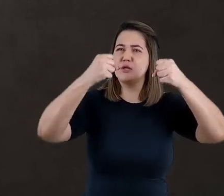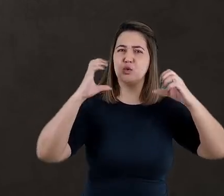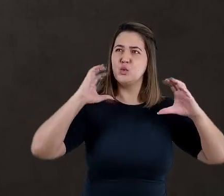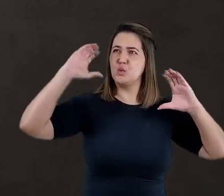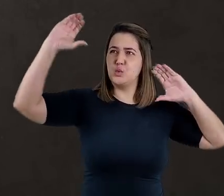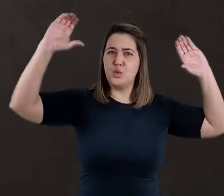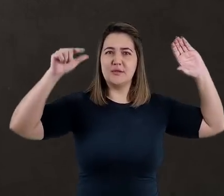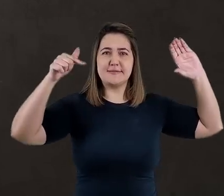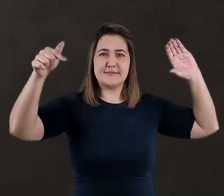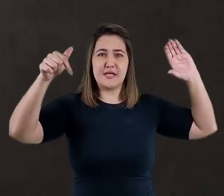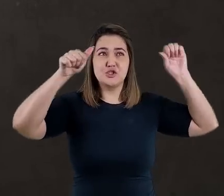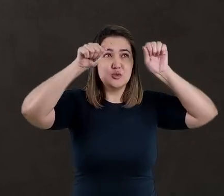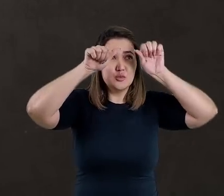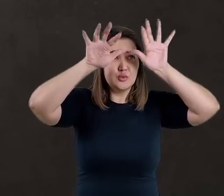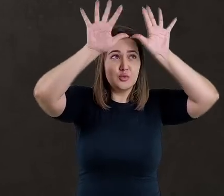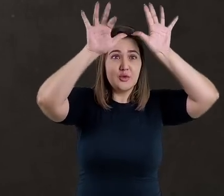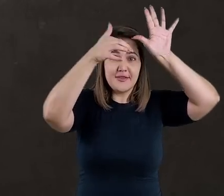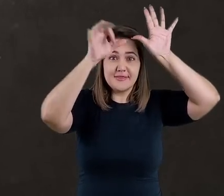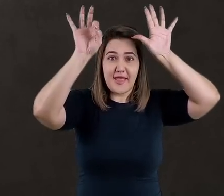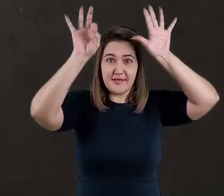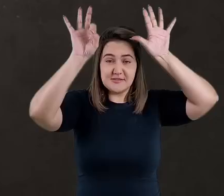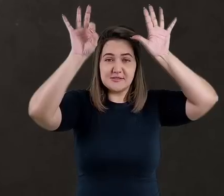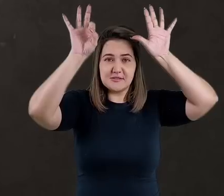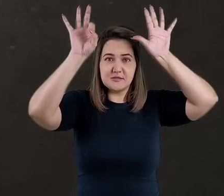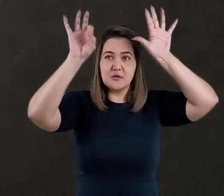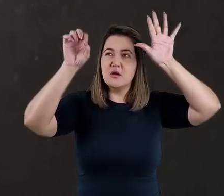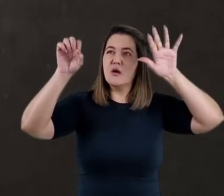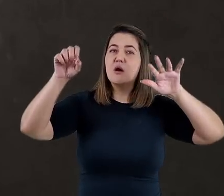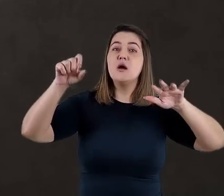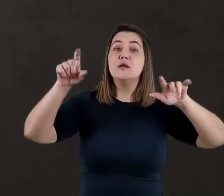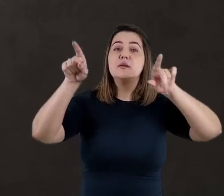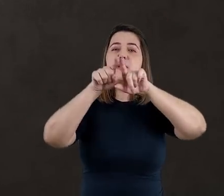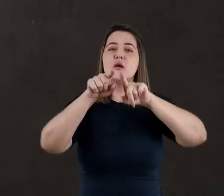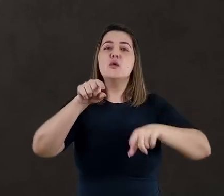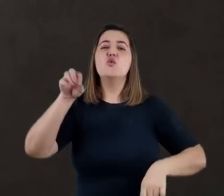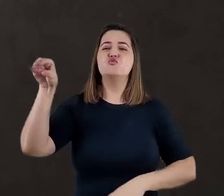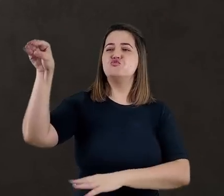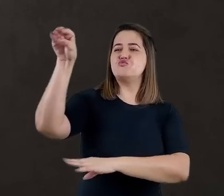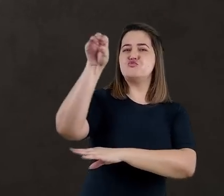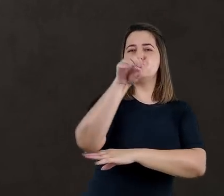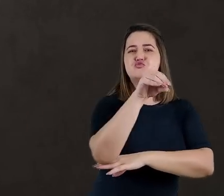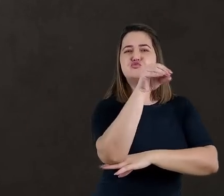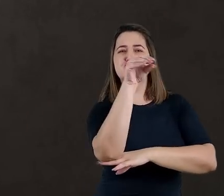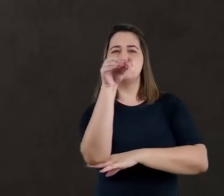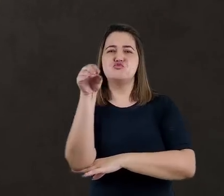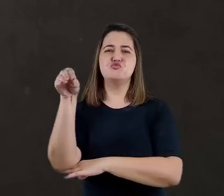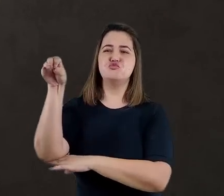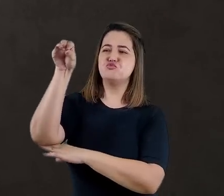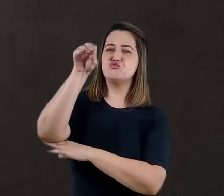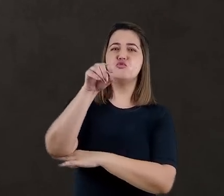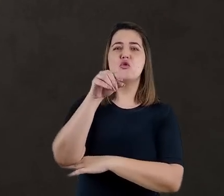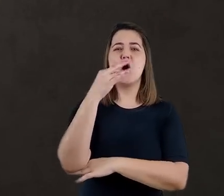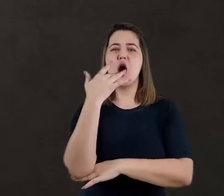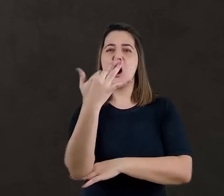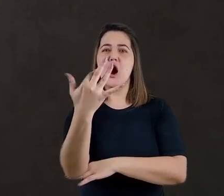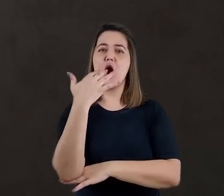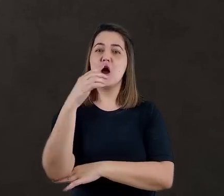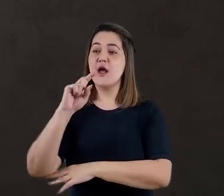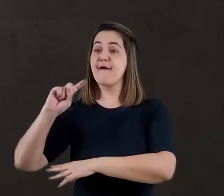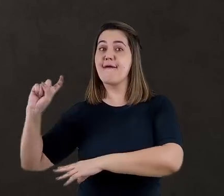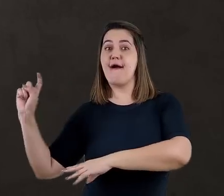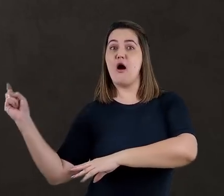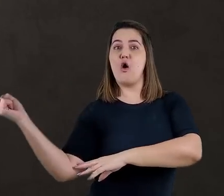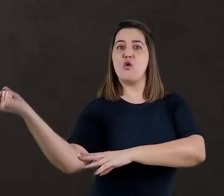10 chifres, e nas cabeças 7 diademas. A sua cauda arrasta a terça parte das estrelas do